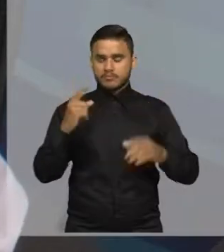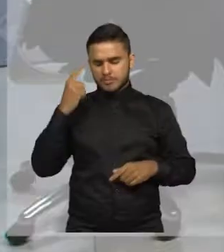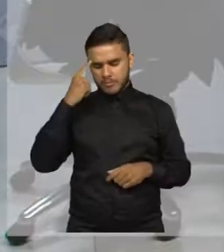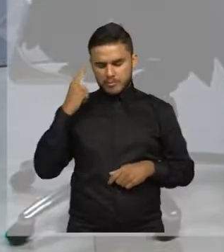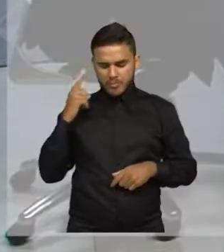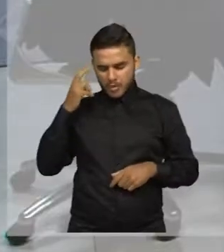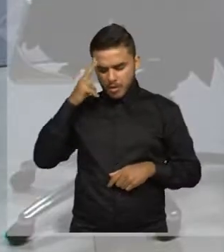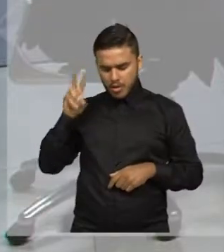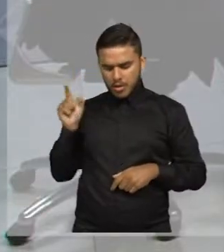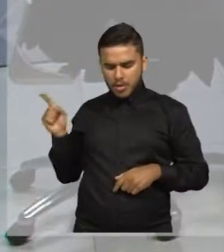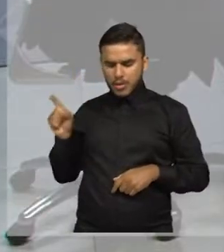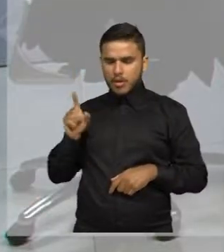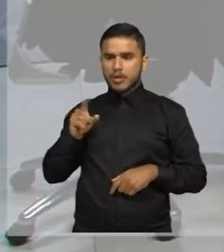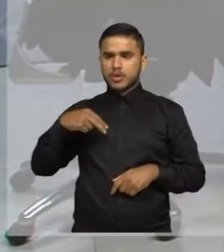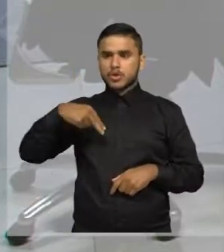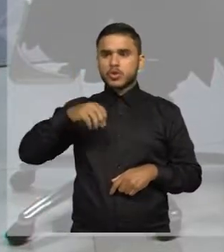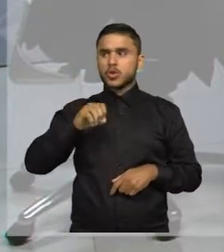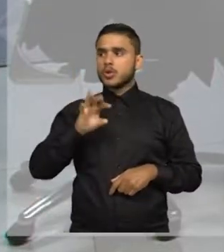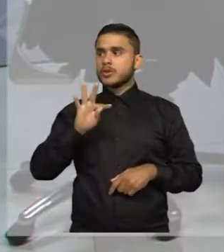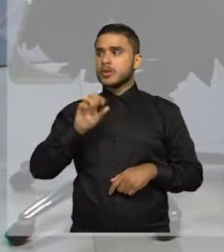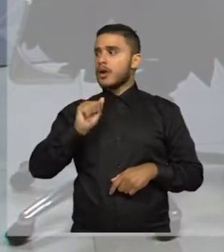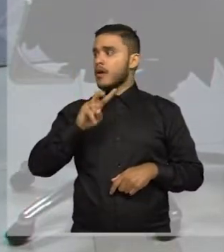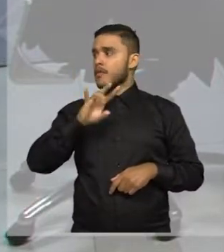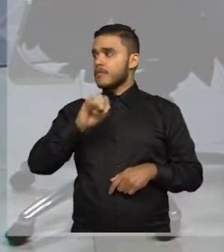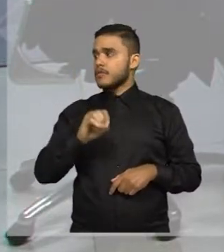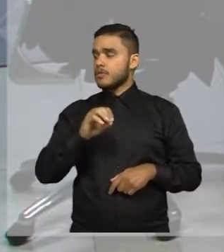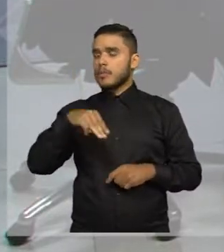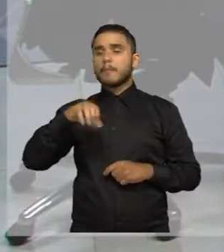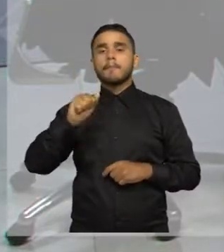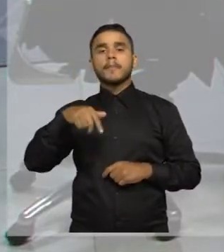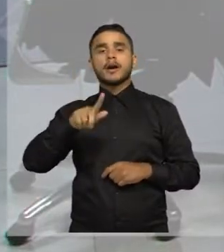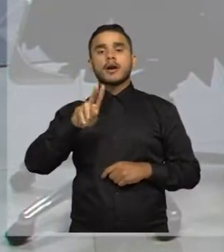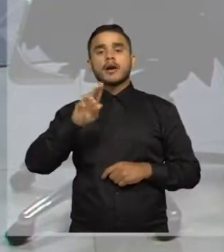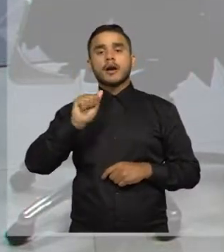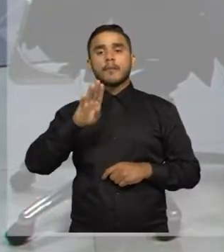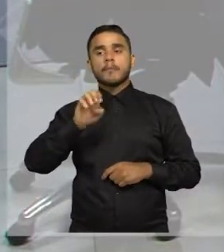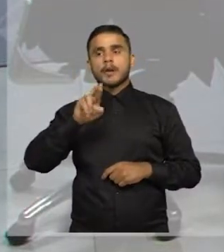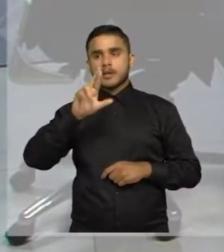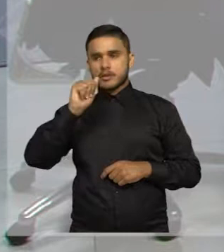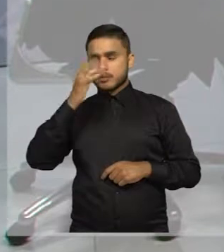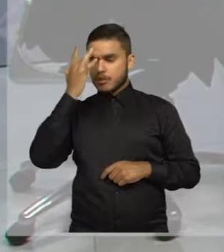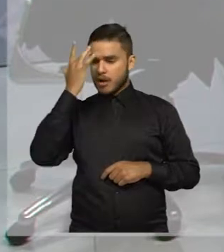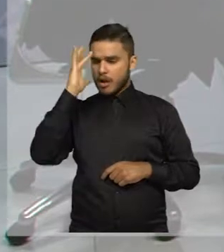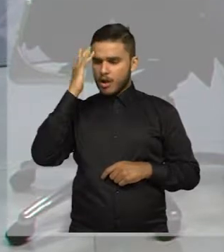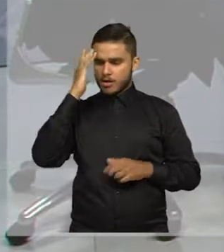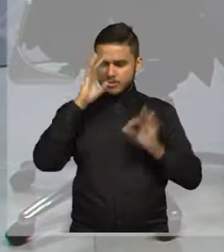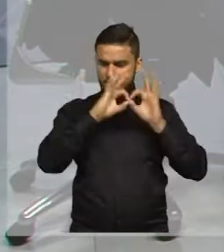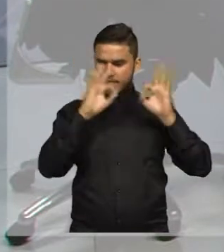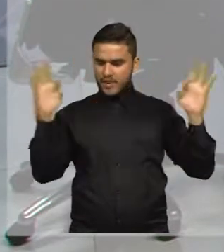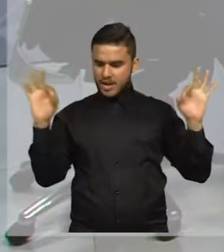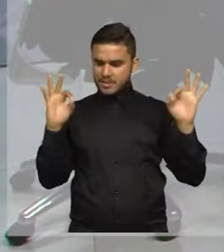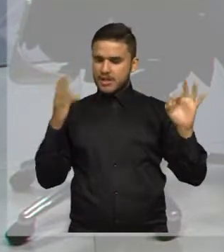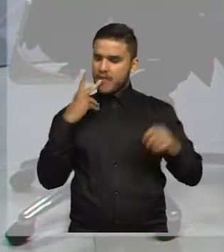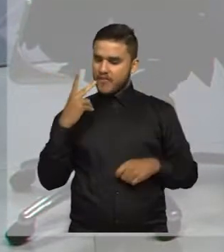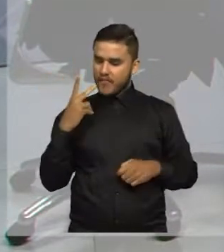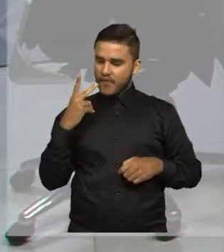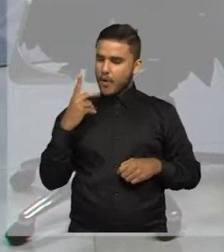era o Otávio Mangabeira, não sei se o Roberto lembra quem disse essa frase da plantinha. Tenho a impressão que foi o Otávio